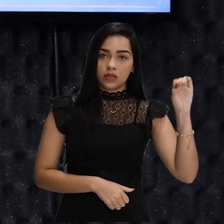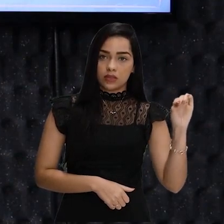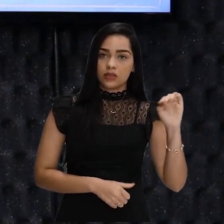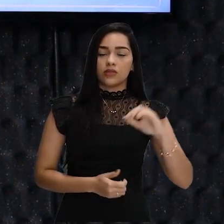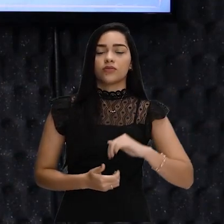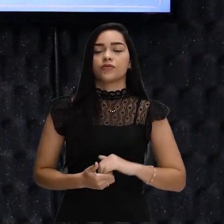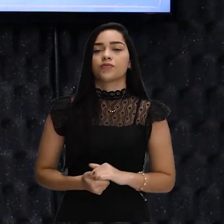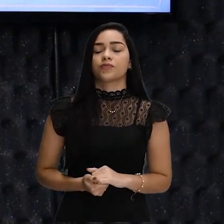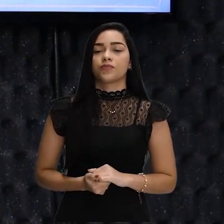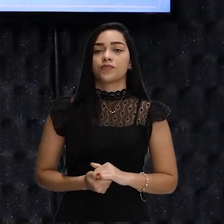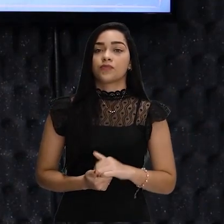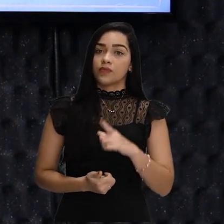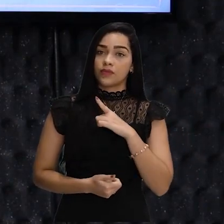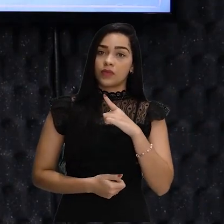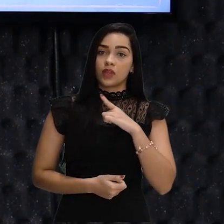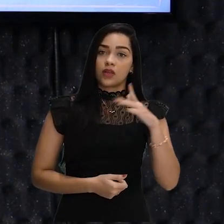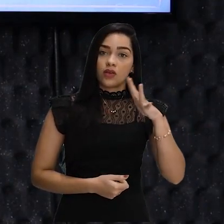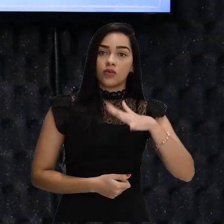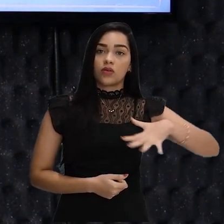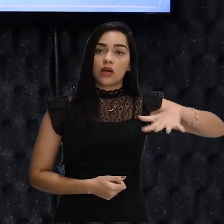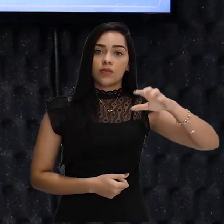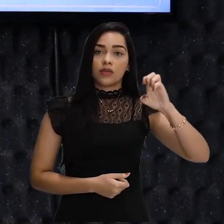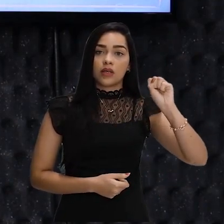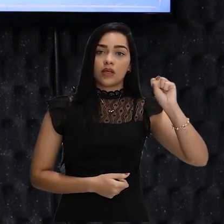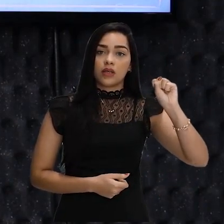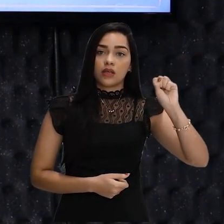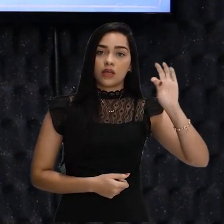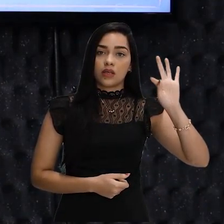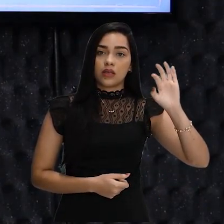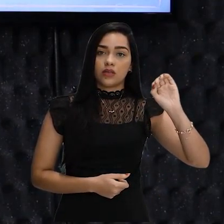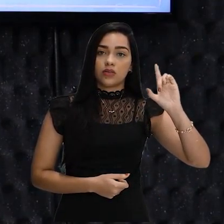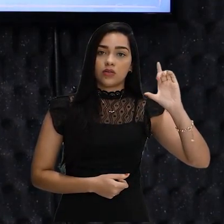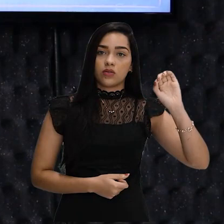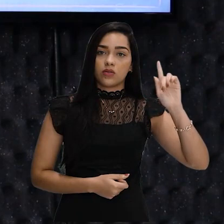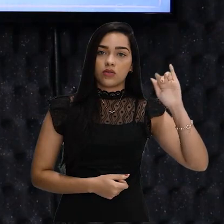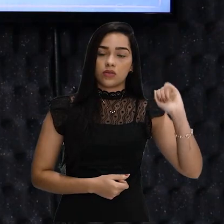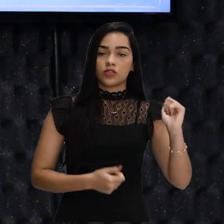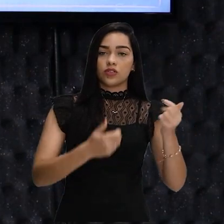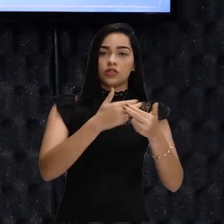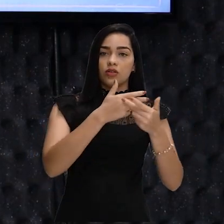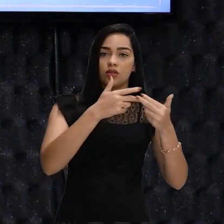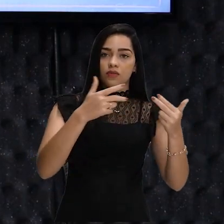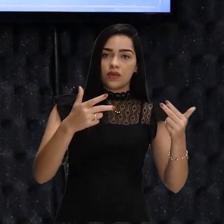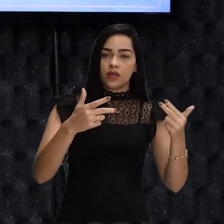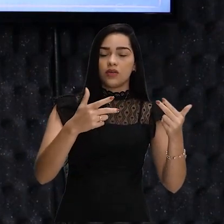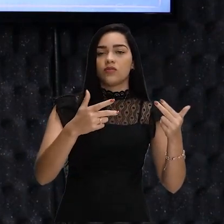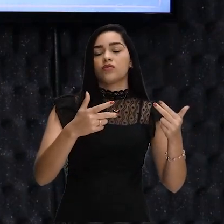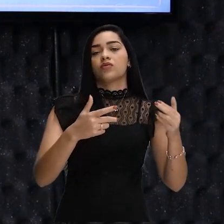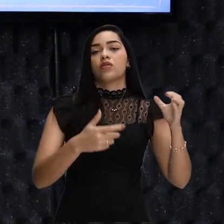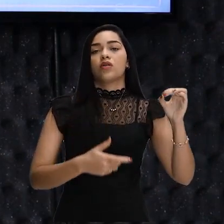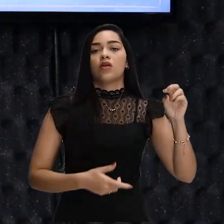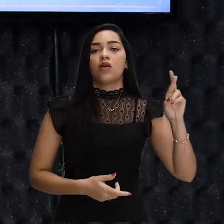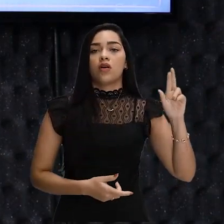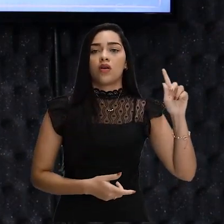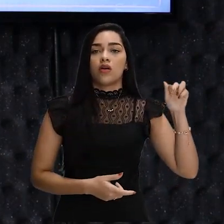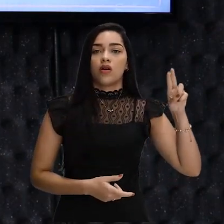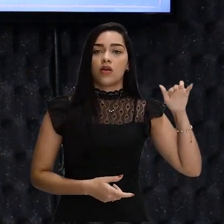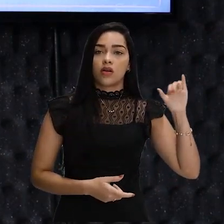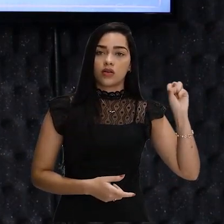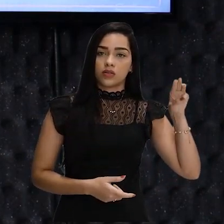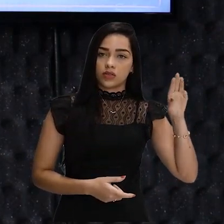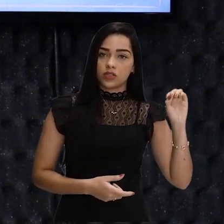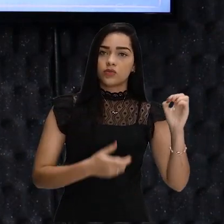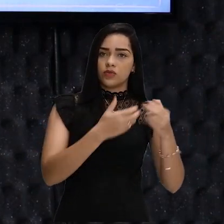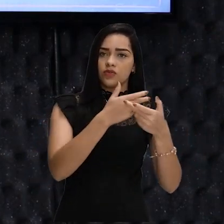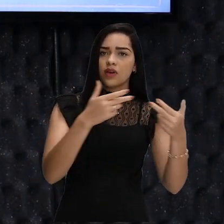aí, dentro do campo da histologia, existem vários tecidos, né? Nosso organismo, ele é formado por